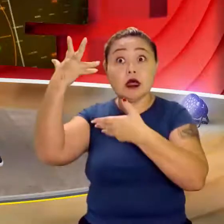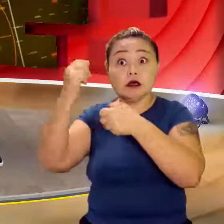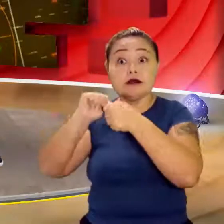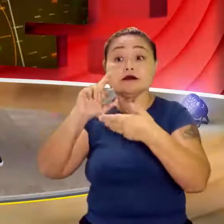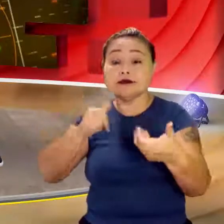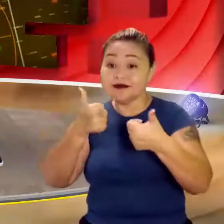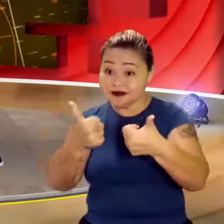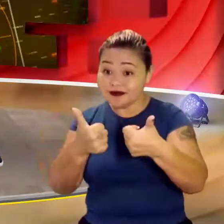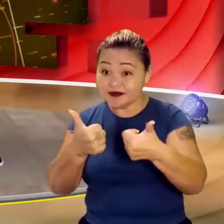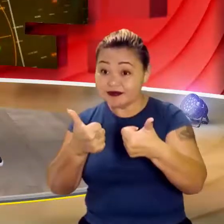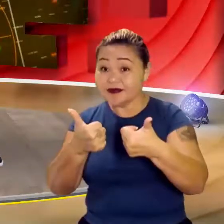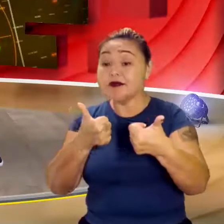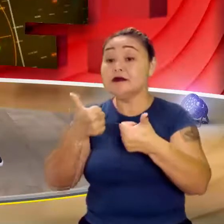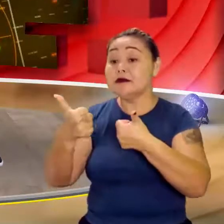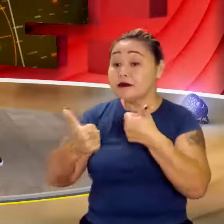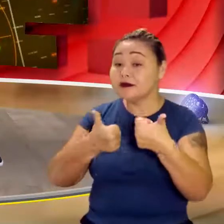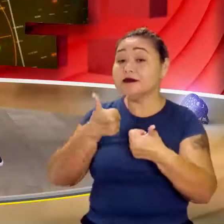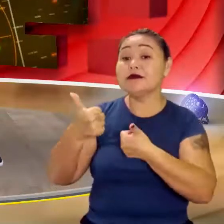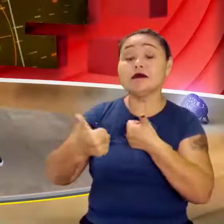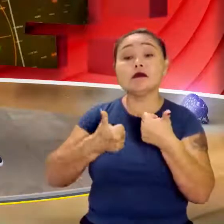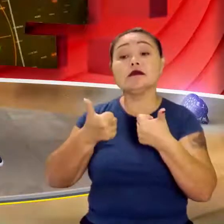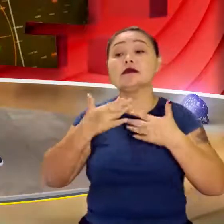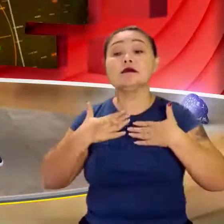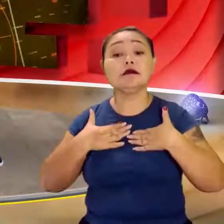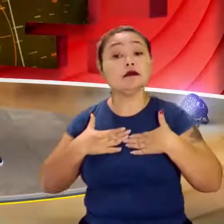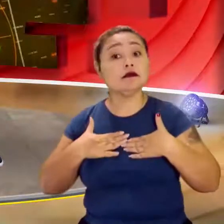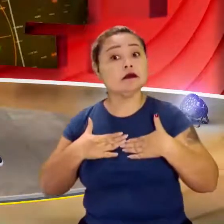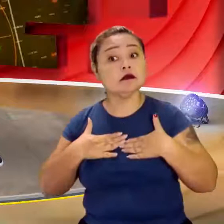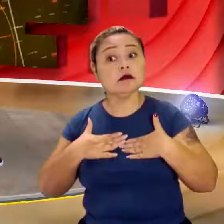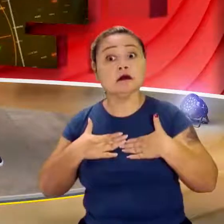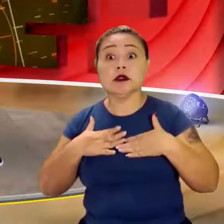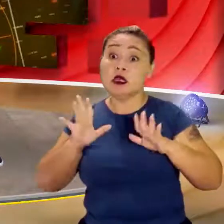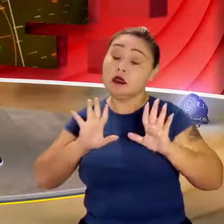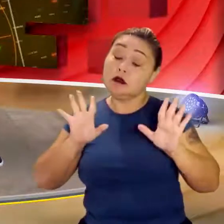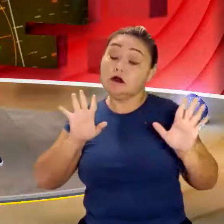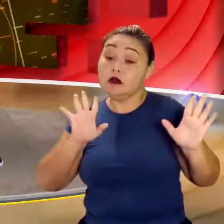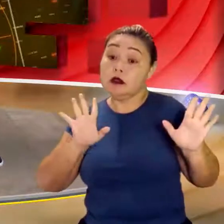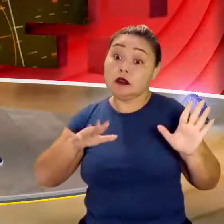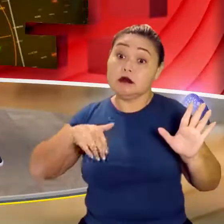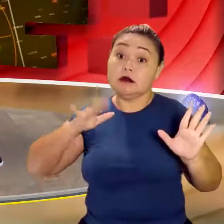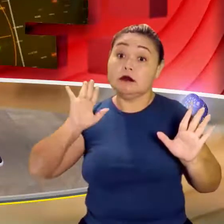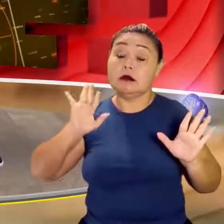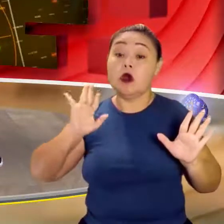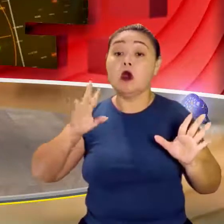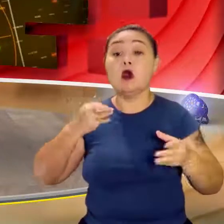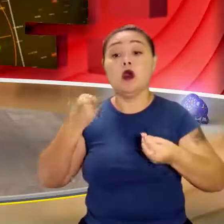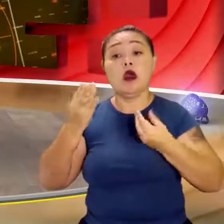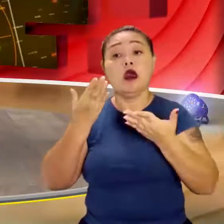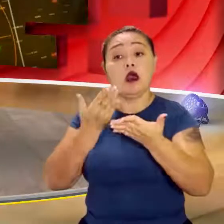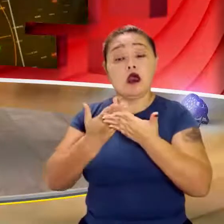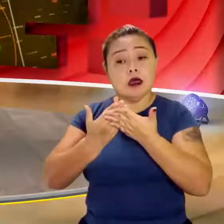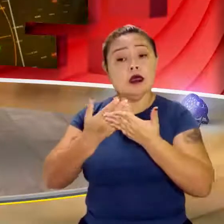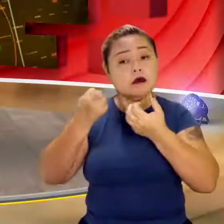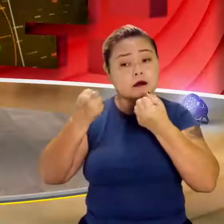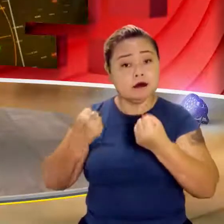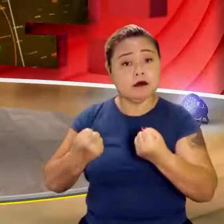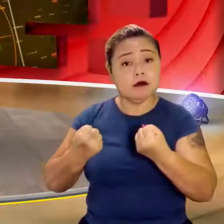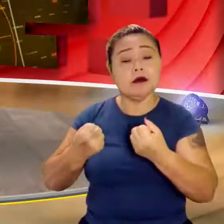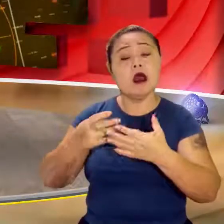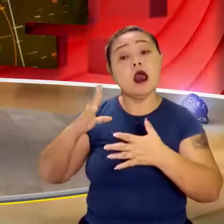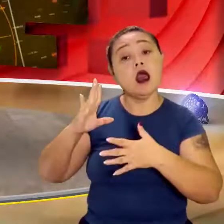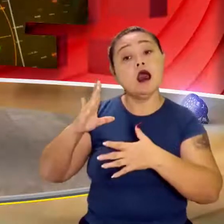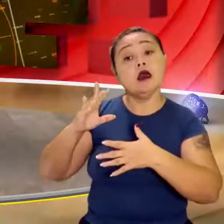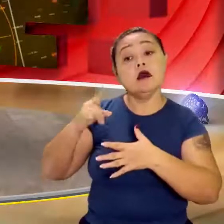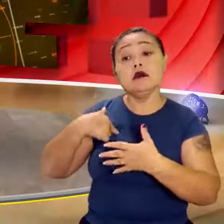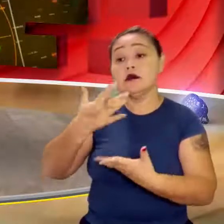raciocinar, tá bom? Beleza, tranquilo. Não foi tão assim, mas como a aula foi bem pesada,